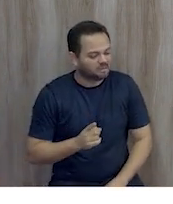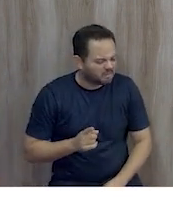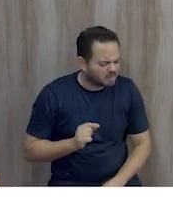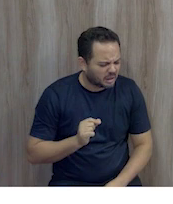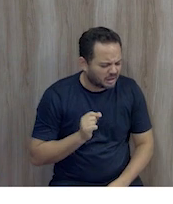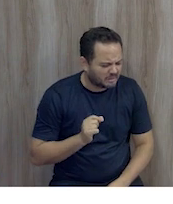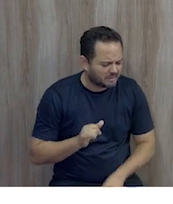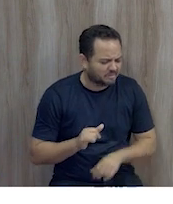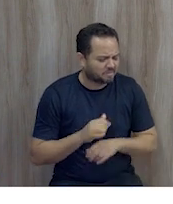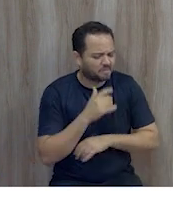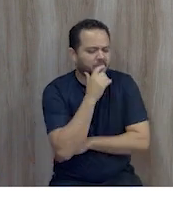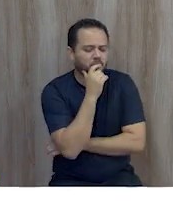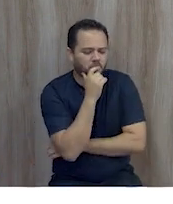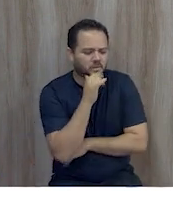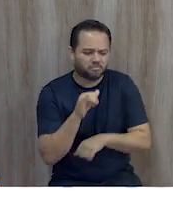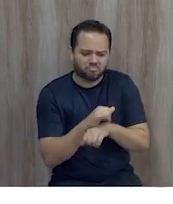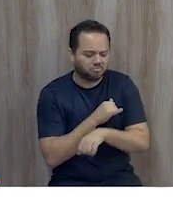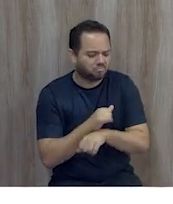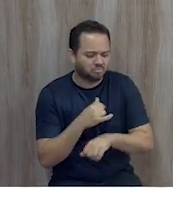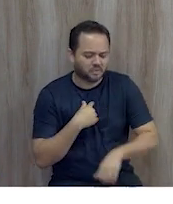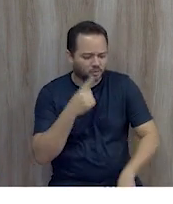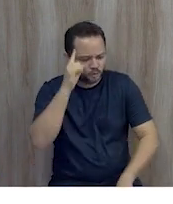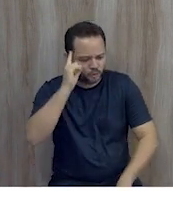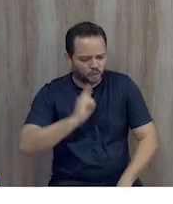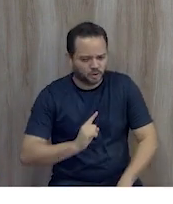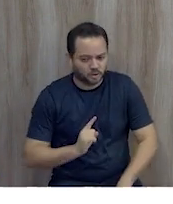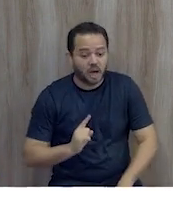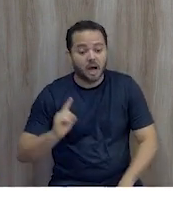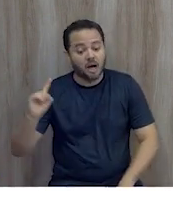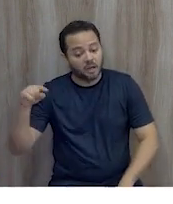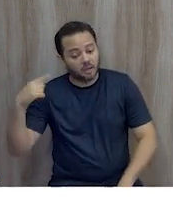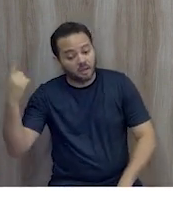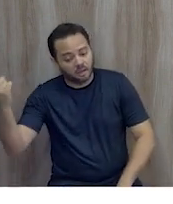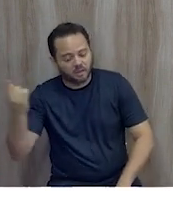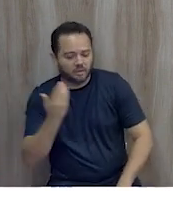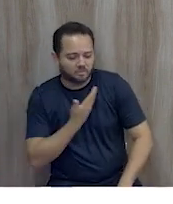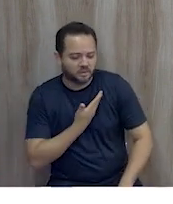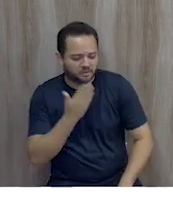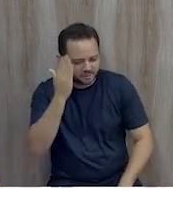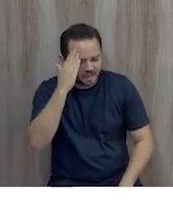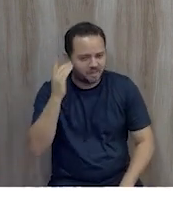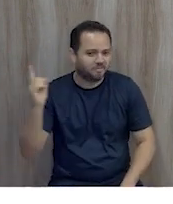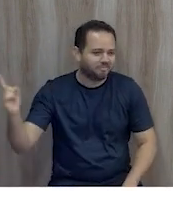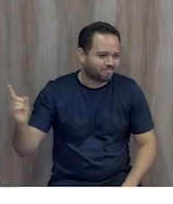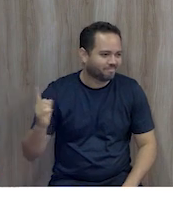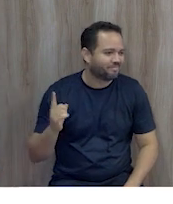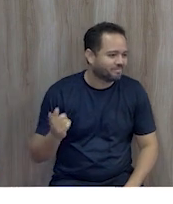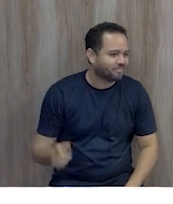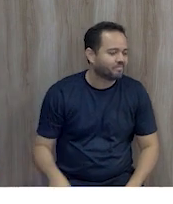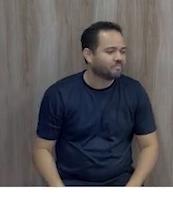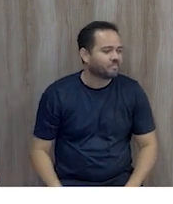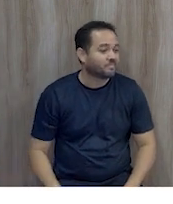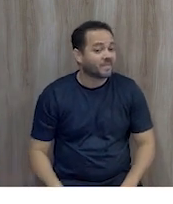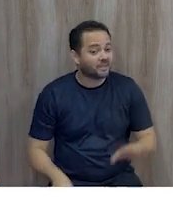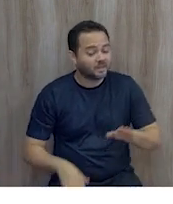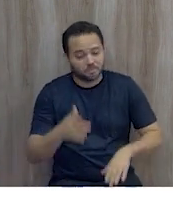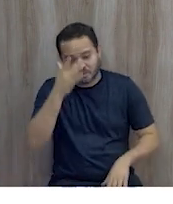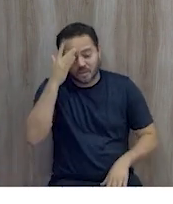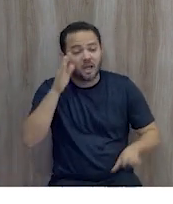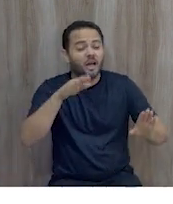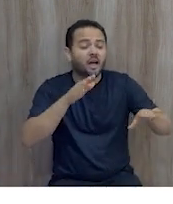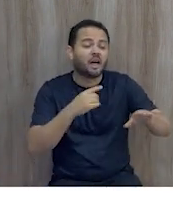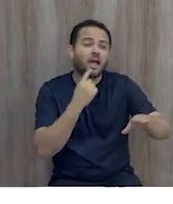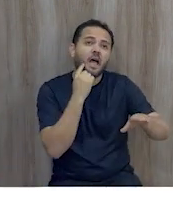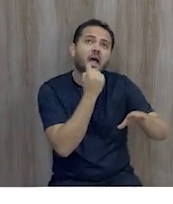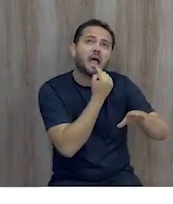as limitações de cada tipo de recessão, se o paciente já teve muita perda. O paciente chega, doutor, eu queria cobrir essa raiz. Aí eu já vou